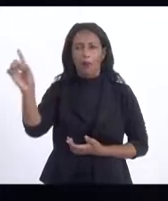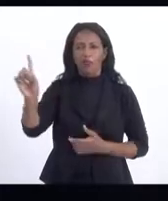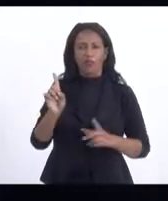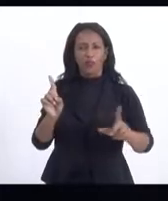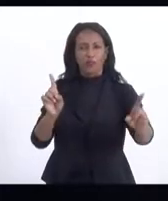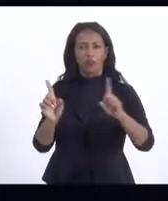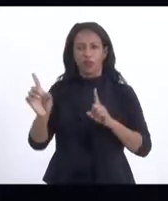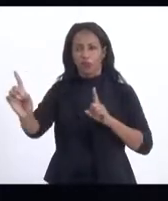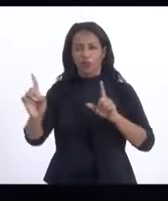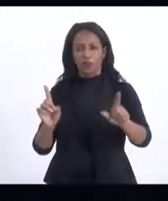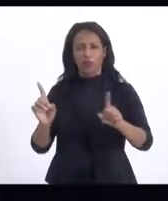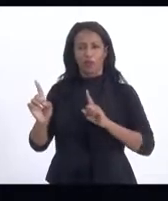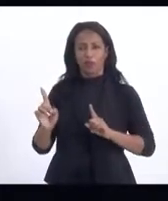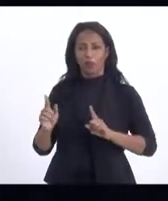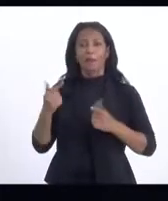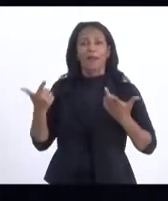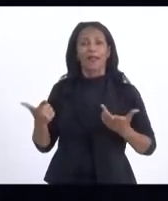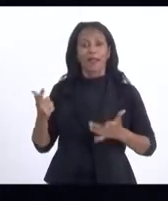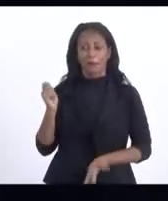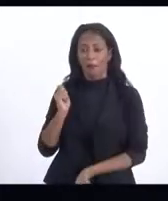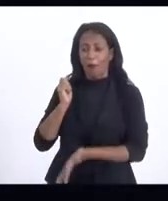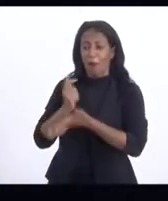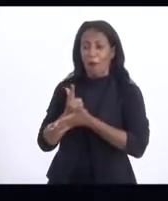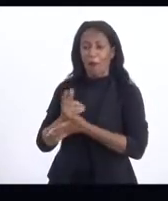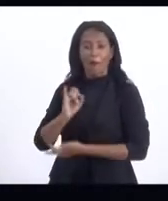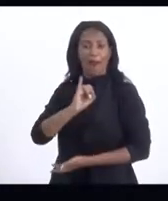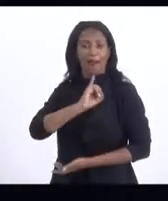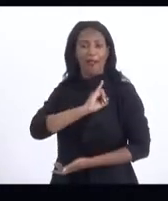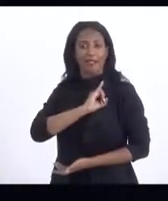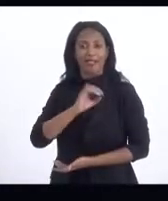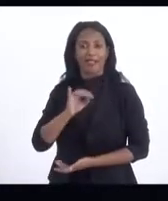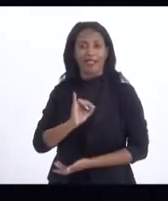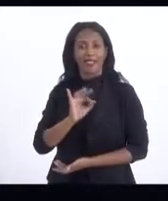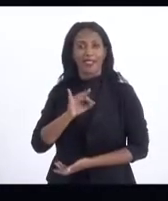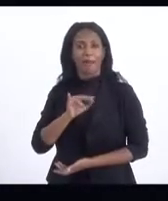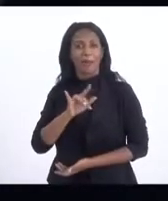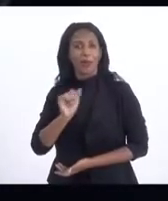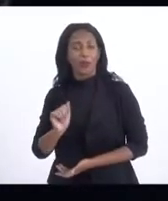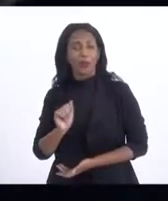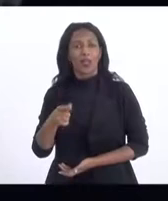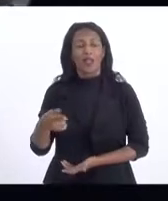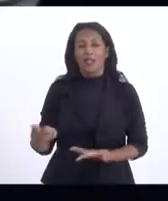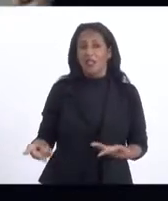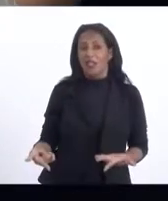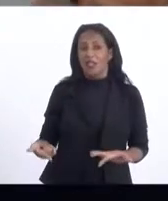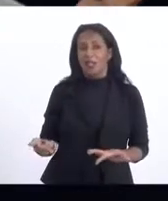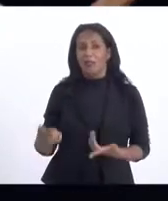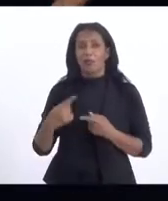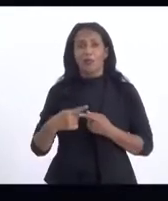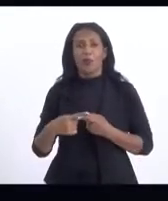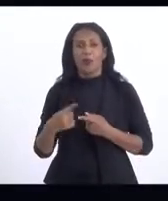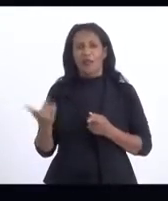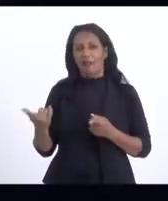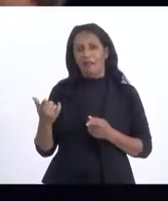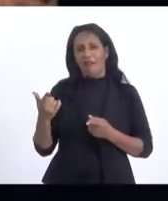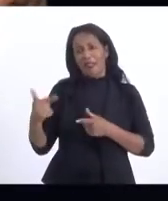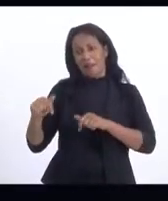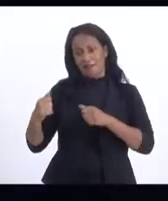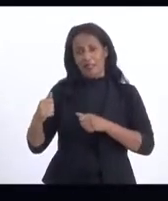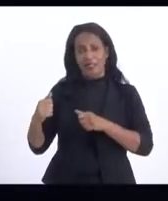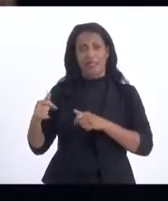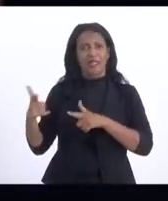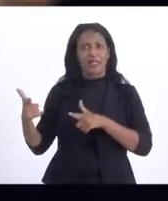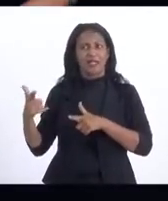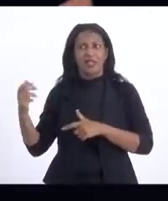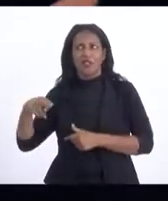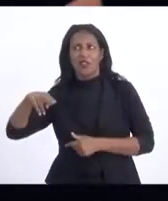fora para comprar em Itaperuna. O meu amigo lá resolveu abrir a loja dele no sábado até mais tarde, porque o comprador que vem de Campos, o comprador que vem de